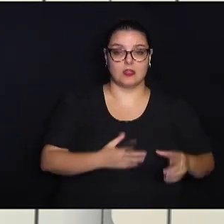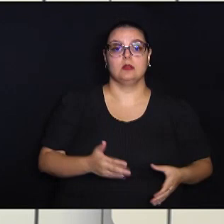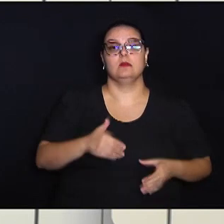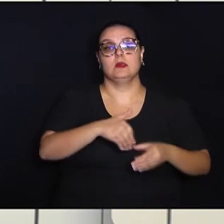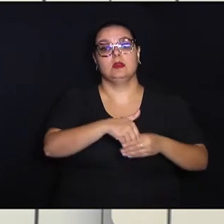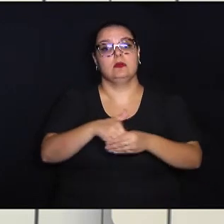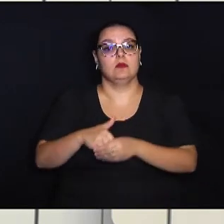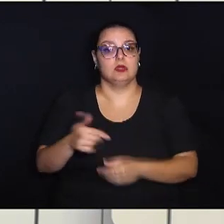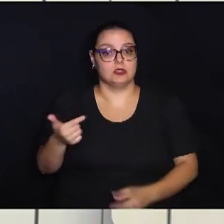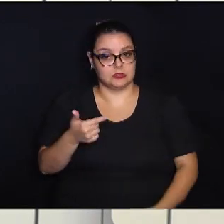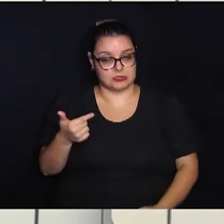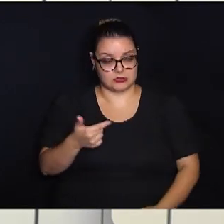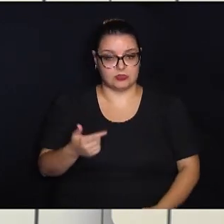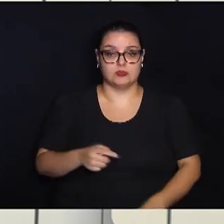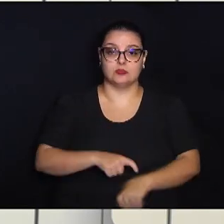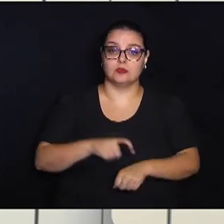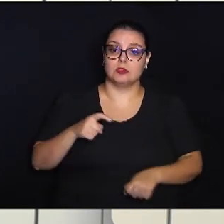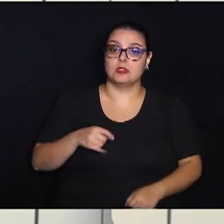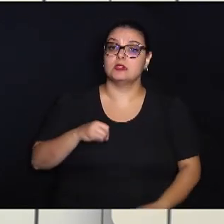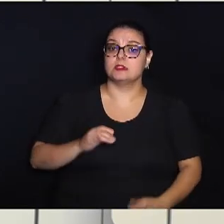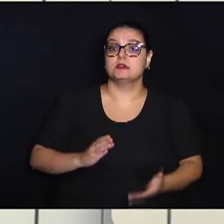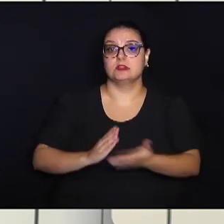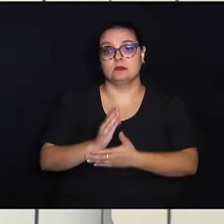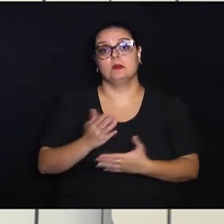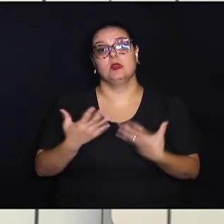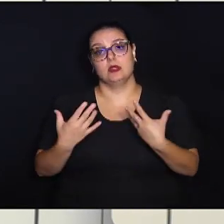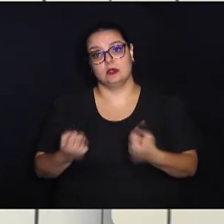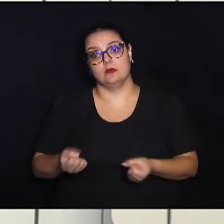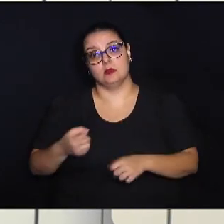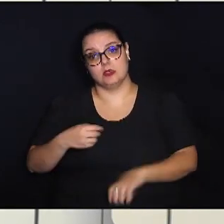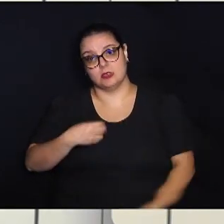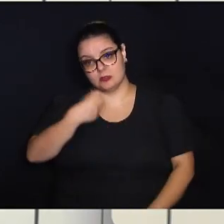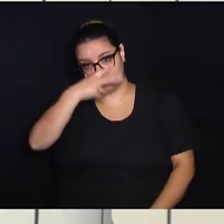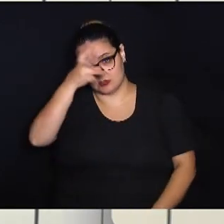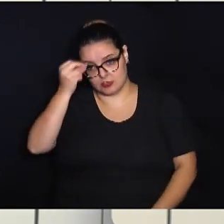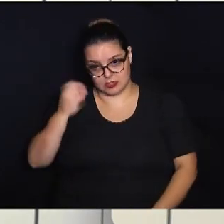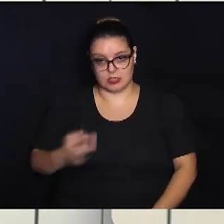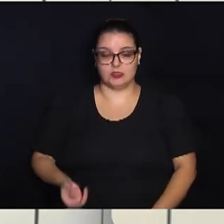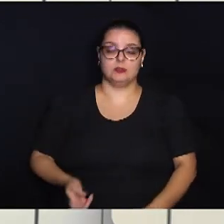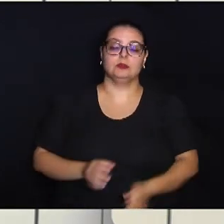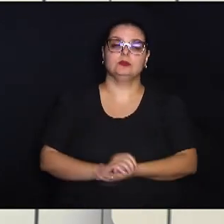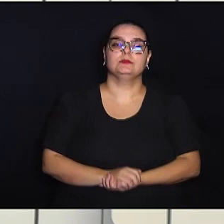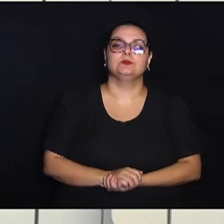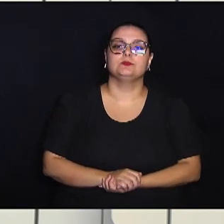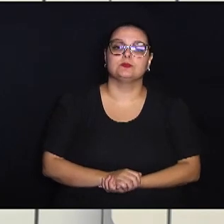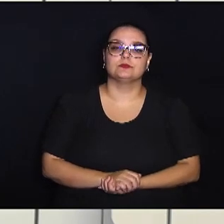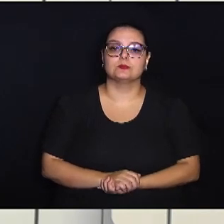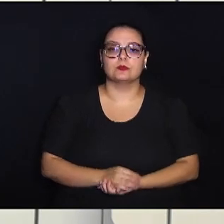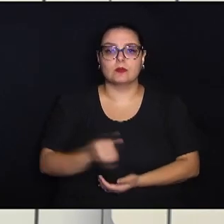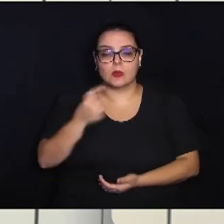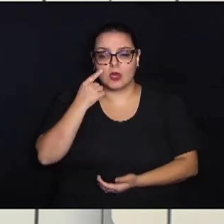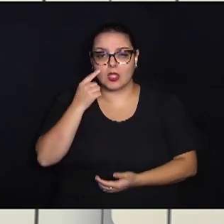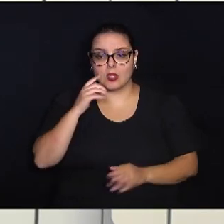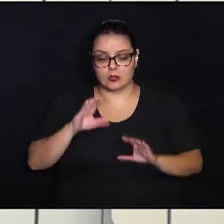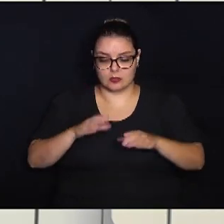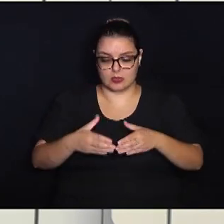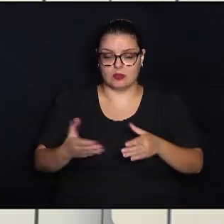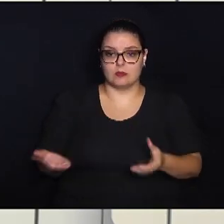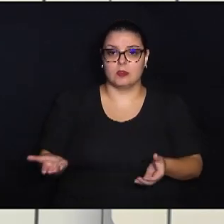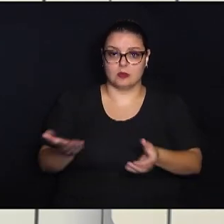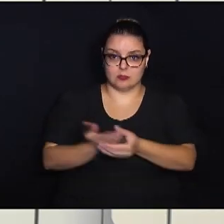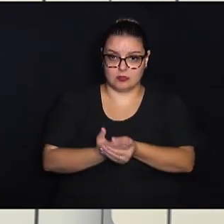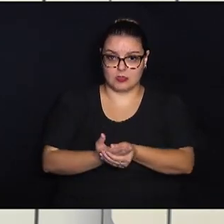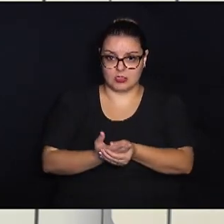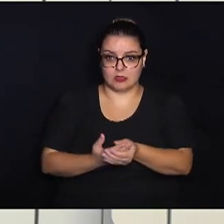segundo turno e aí sim, se aprovado, será encaminhado para a sanção do prefeito. Olha só, a comissão processante que